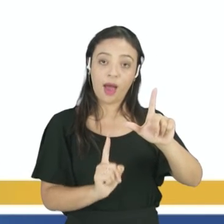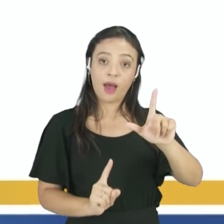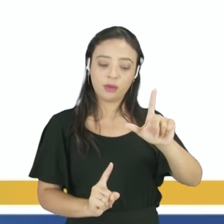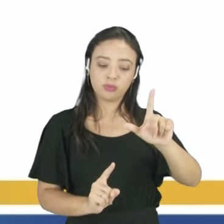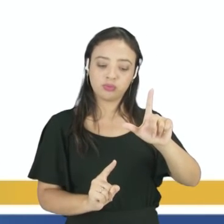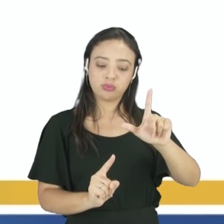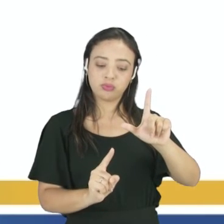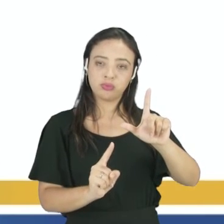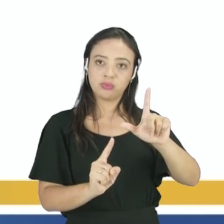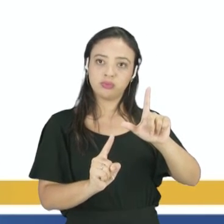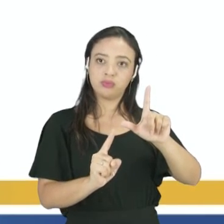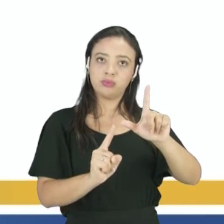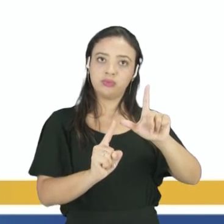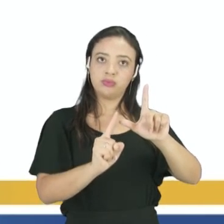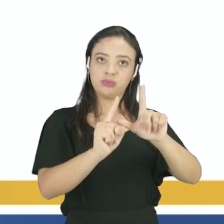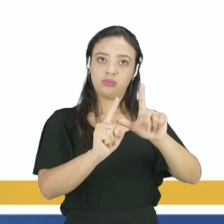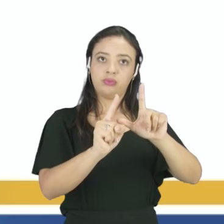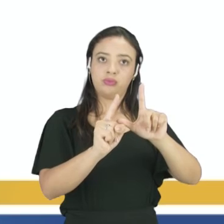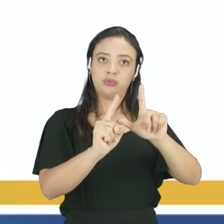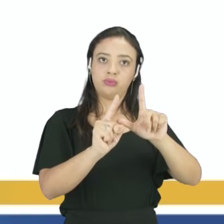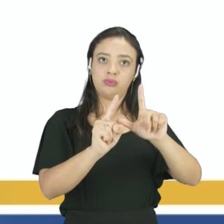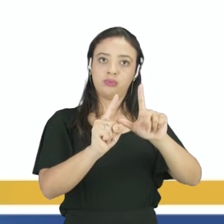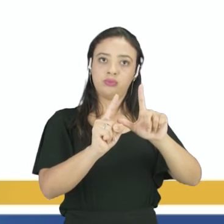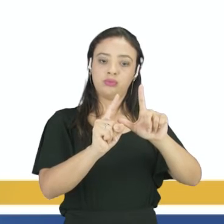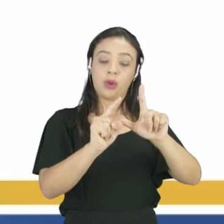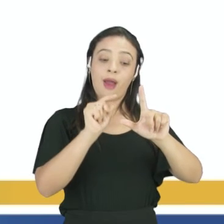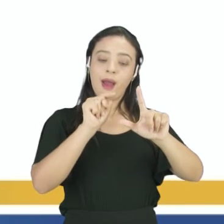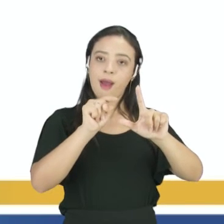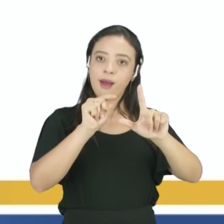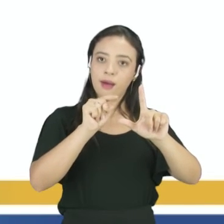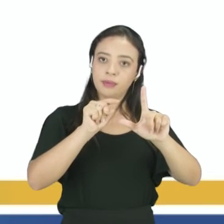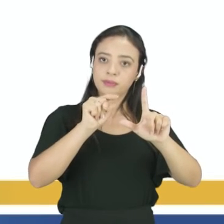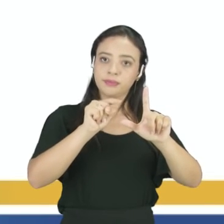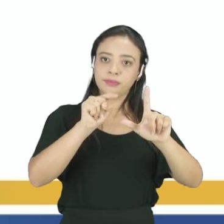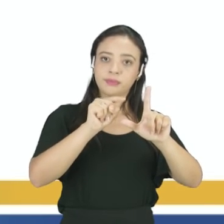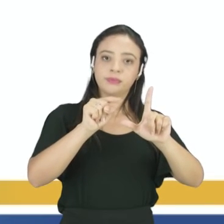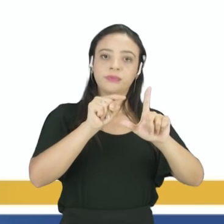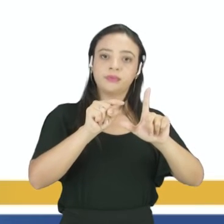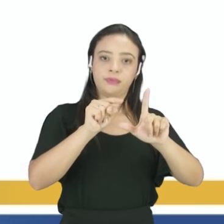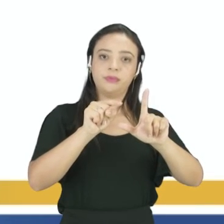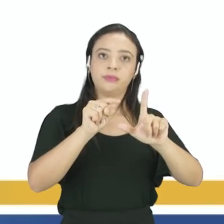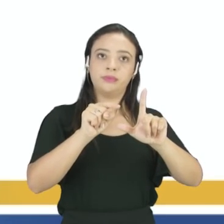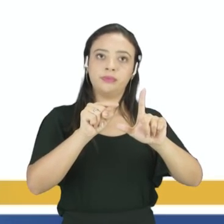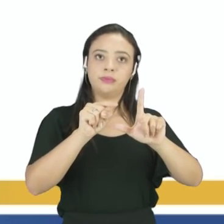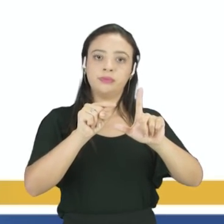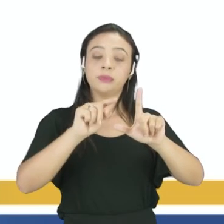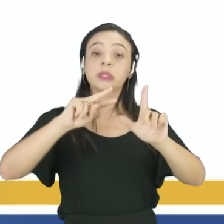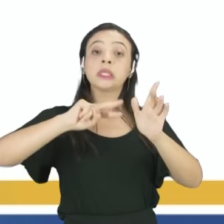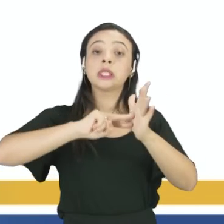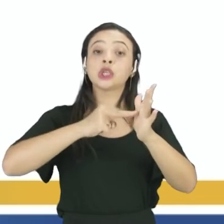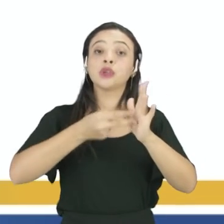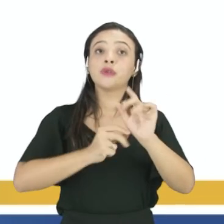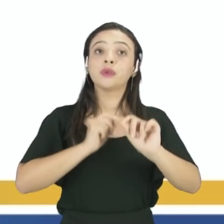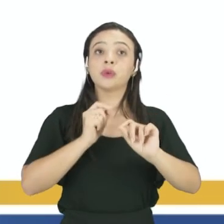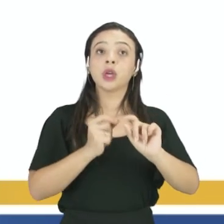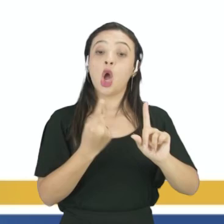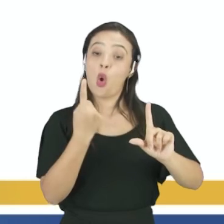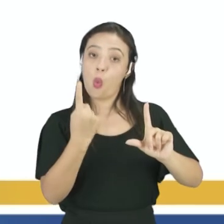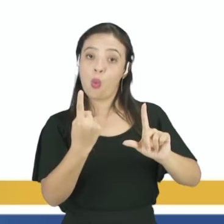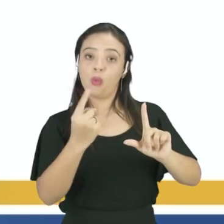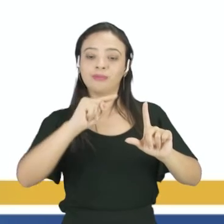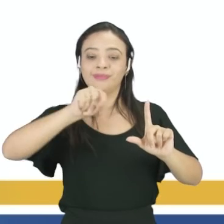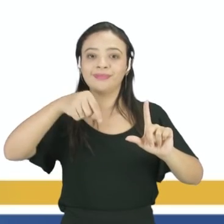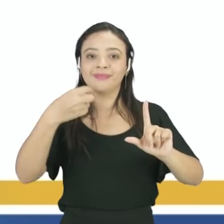Chegou aqui no gráfico, ó. Beleza, não chegou aqui? Então esse ponto aqui que está em cima do gráfico, ele representa o par ordenado 1